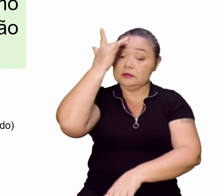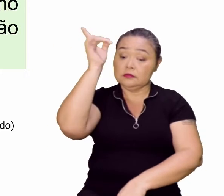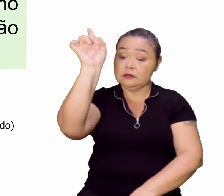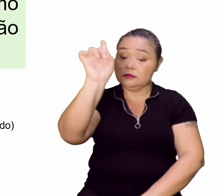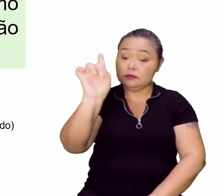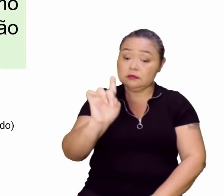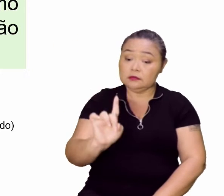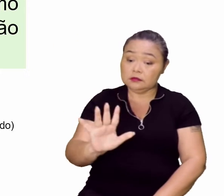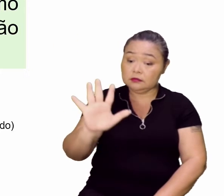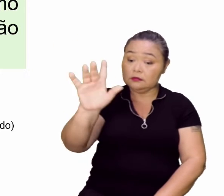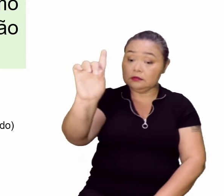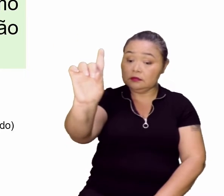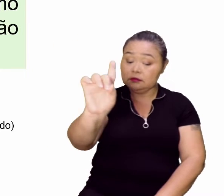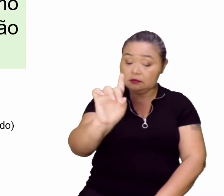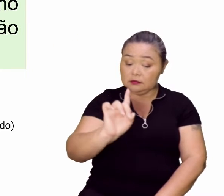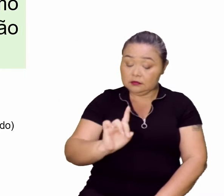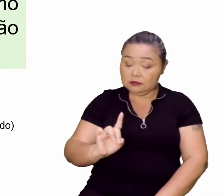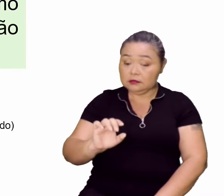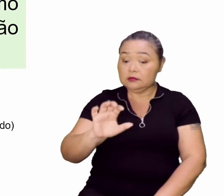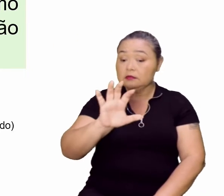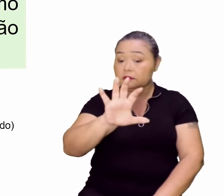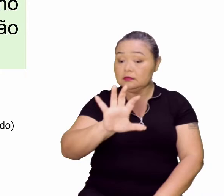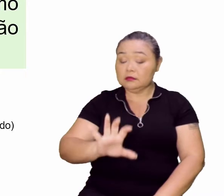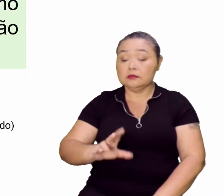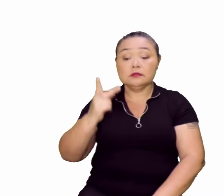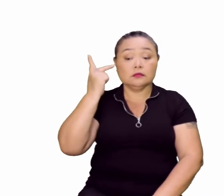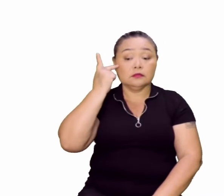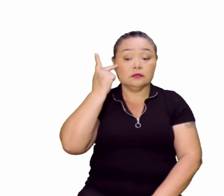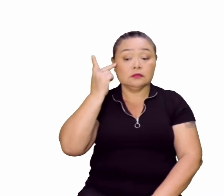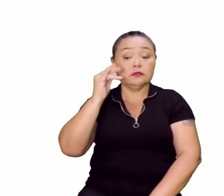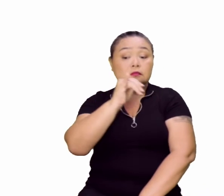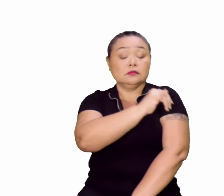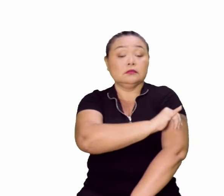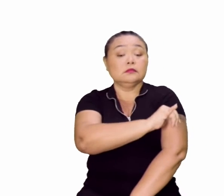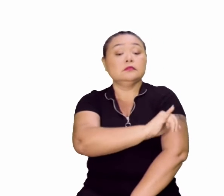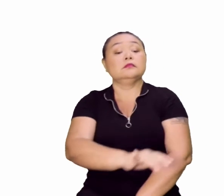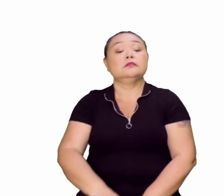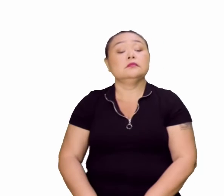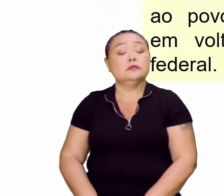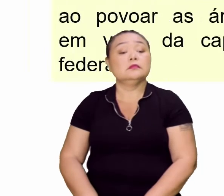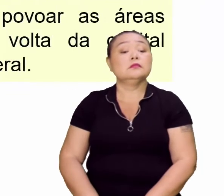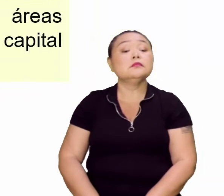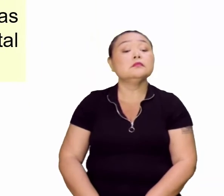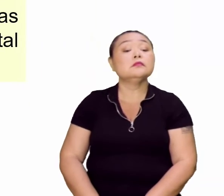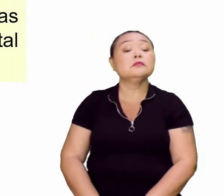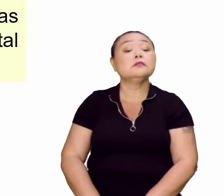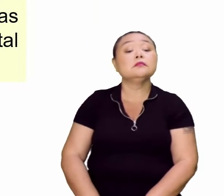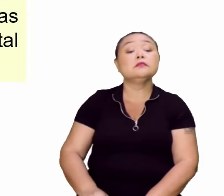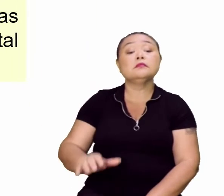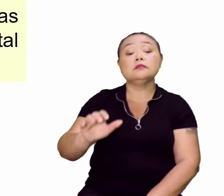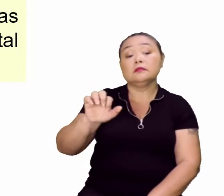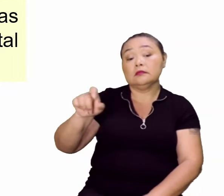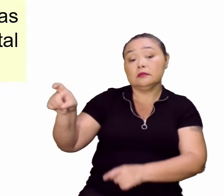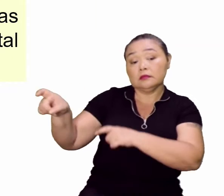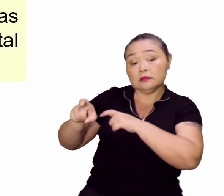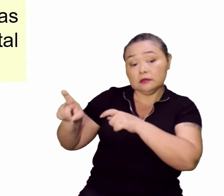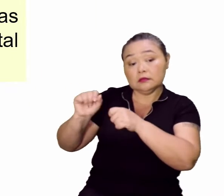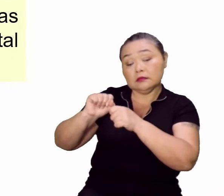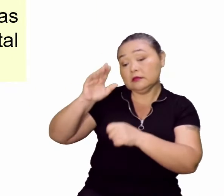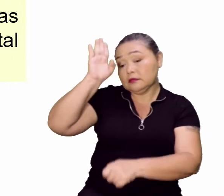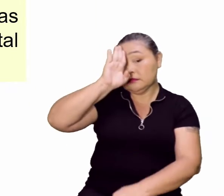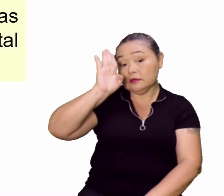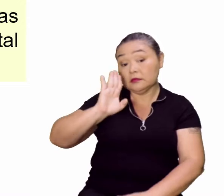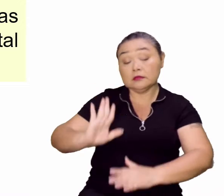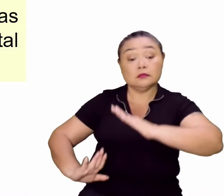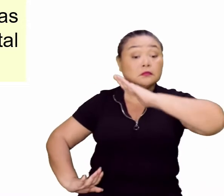pessoas para essa região, o centro-sul, cidade de São Paulo, Rio de Janeiro. O êxodo rural no território brasileiro